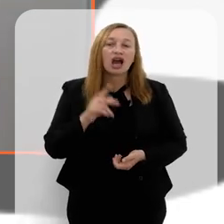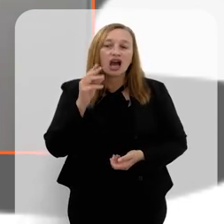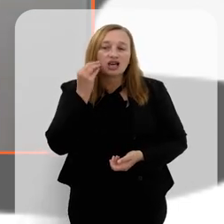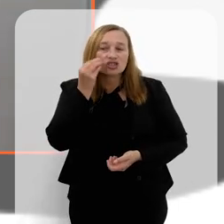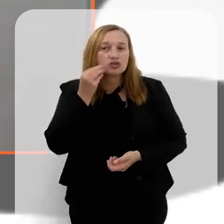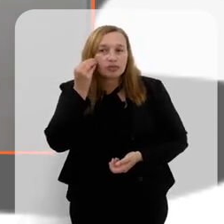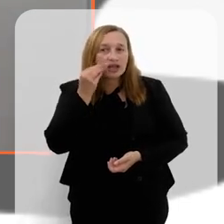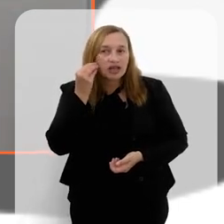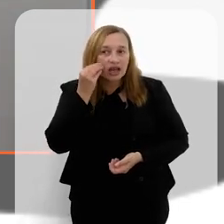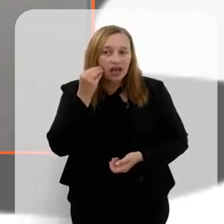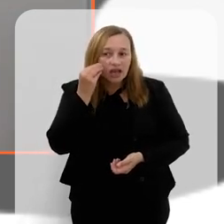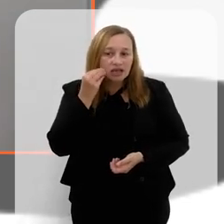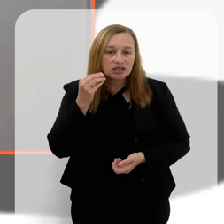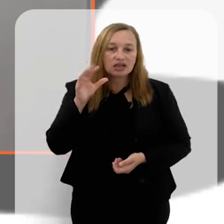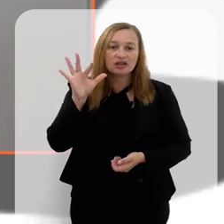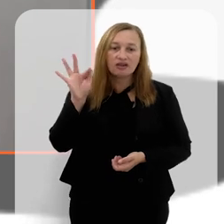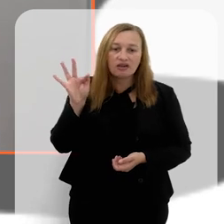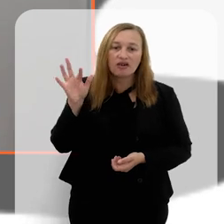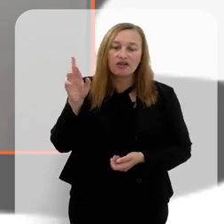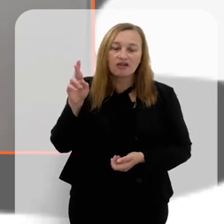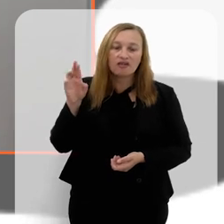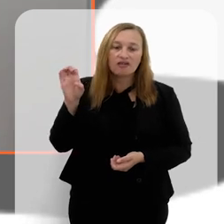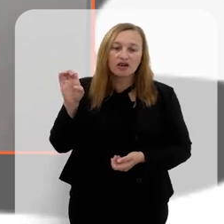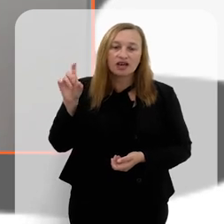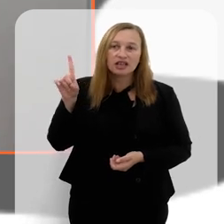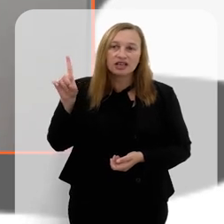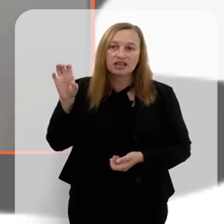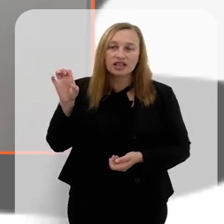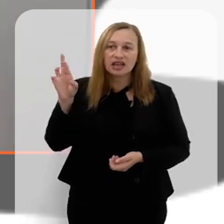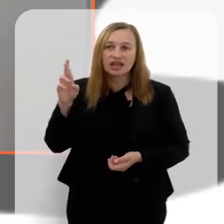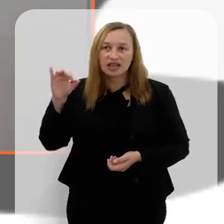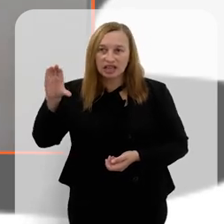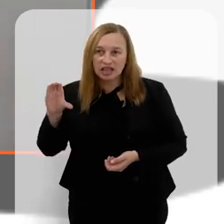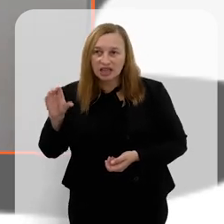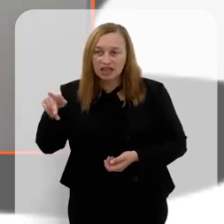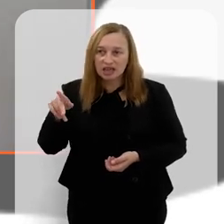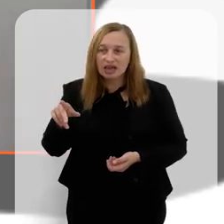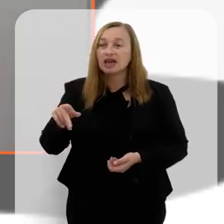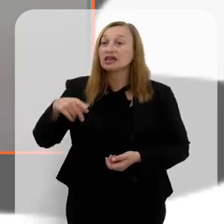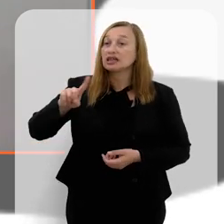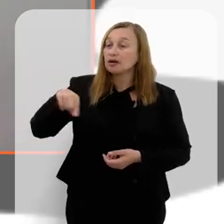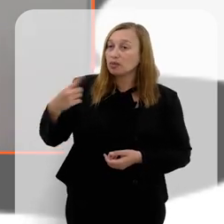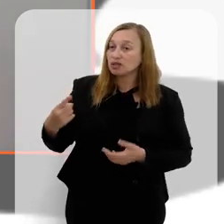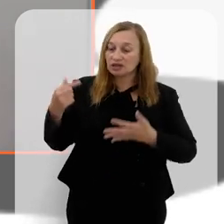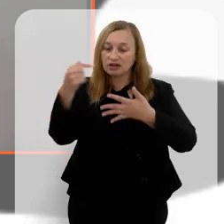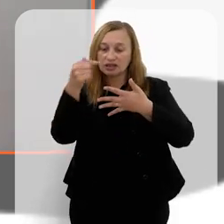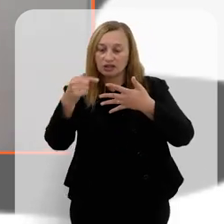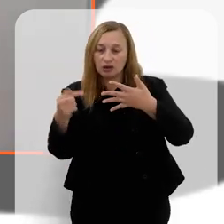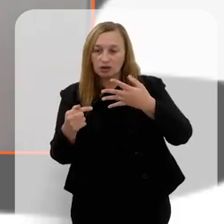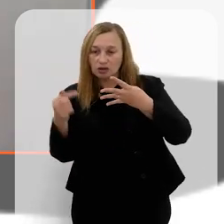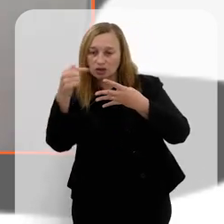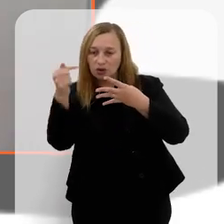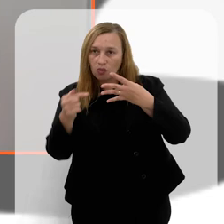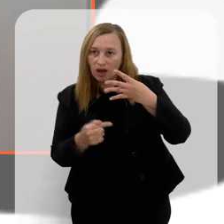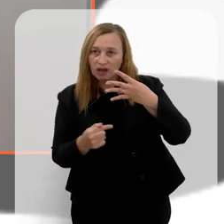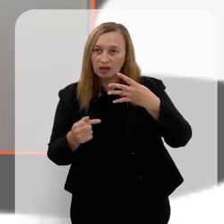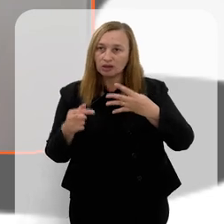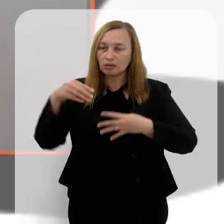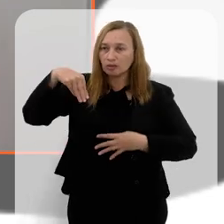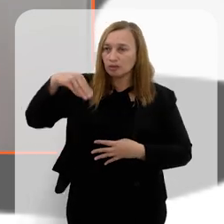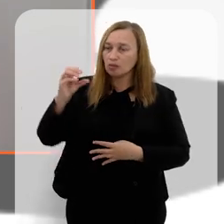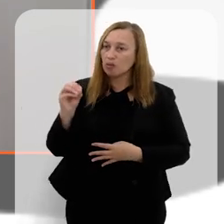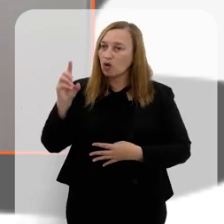histórico da experiência do Frederic. Aí depois ele fala de cada um desses quatro módulos, e